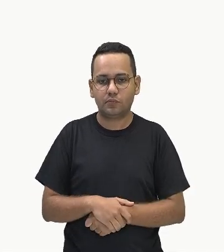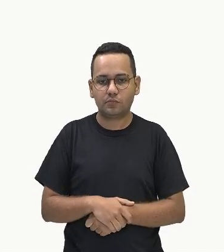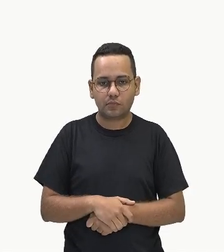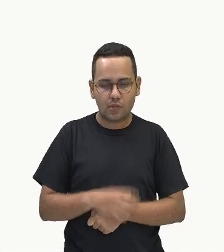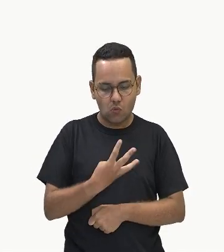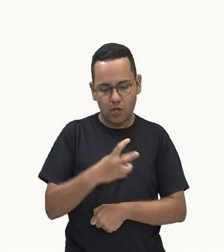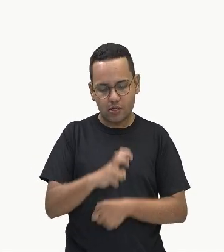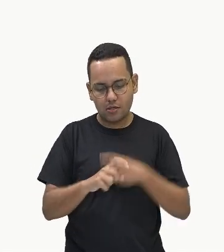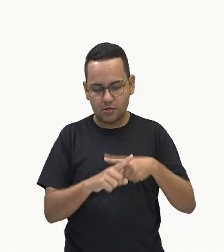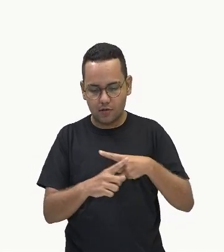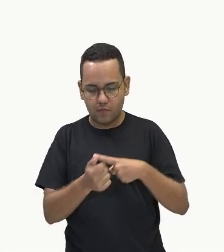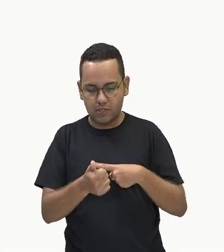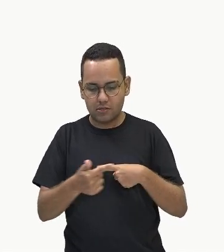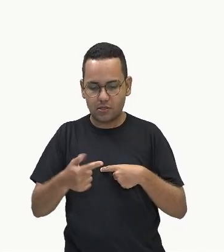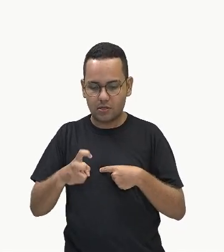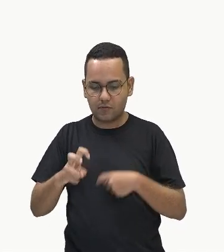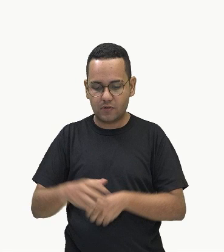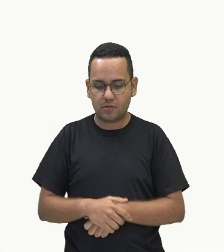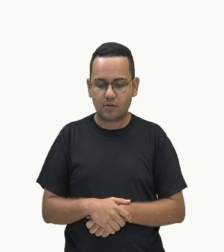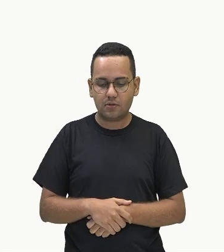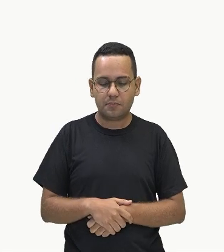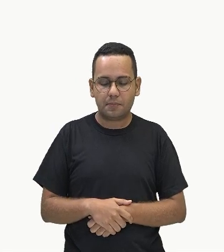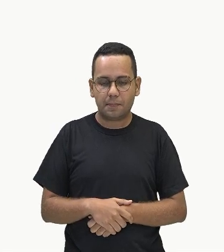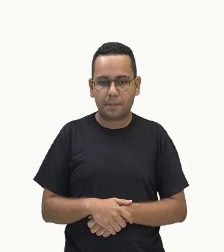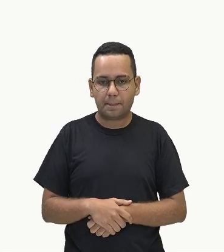vezes 125 dá